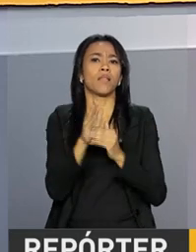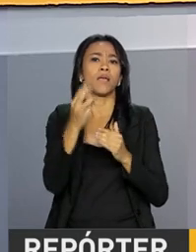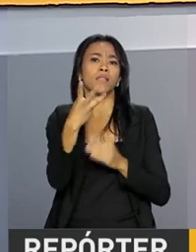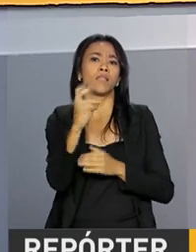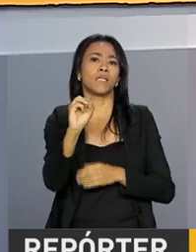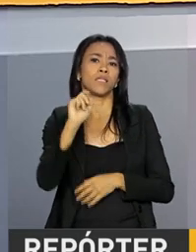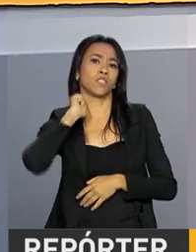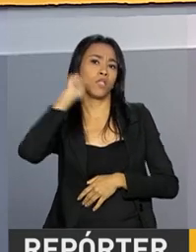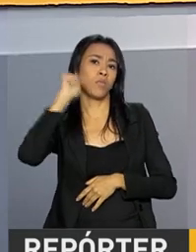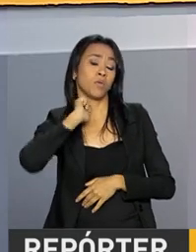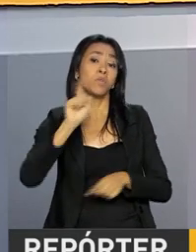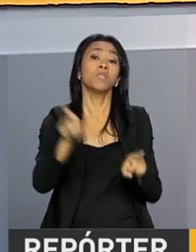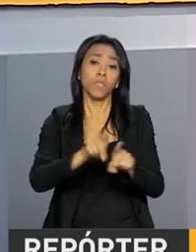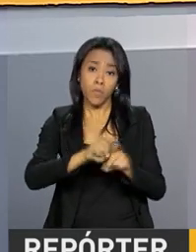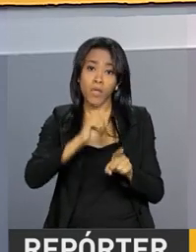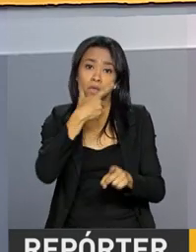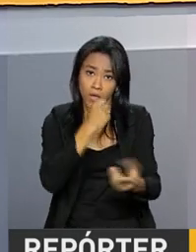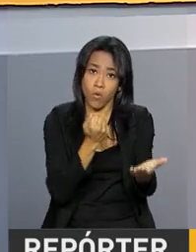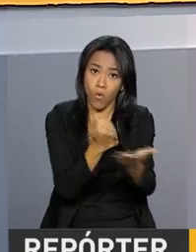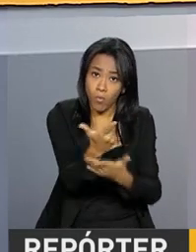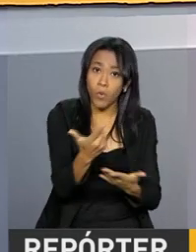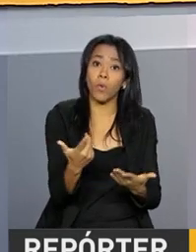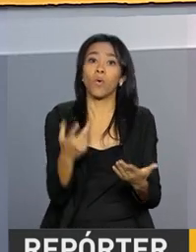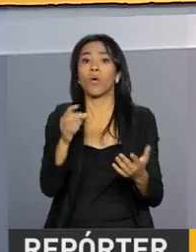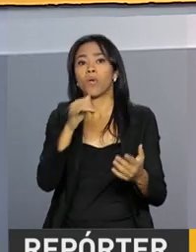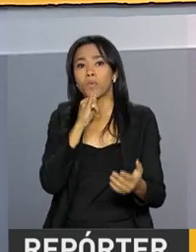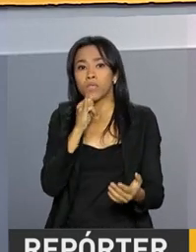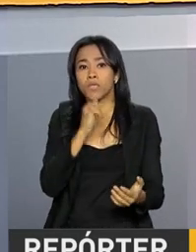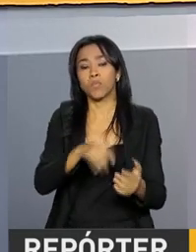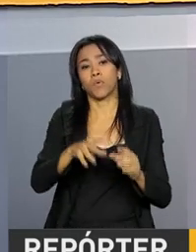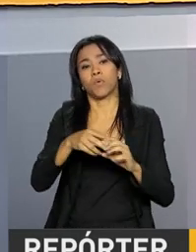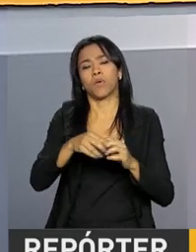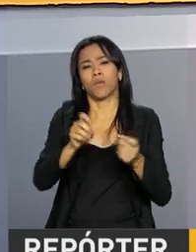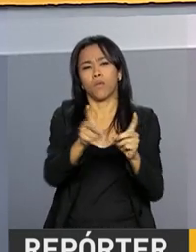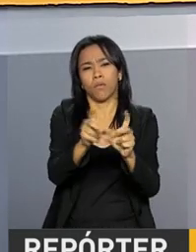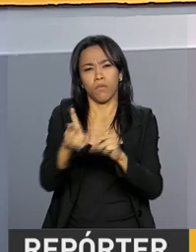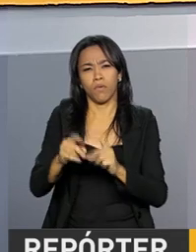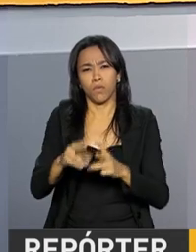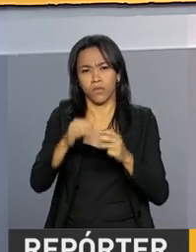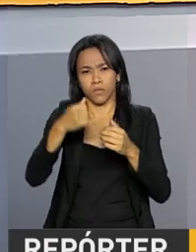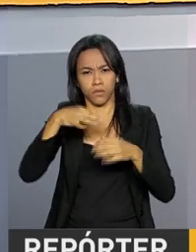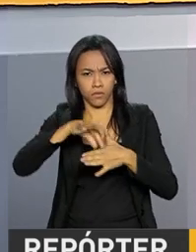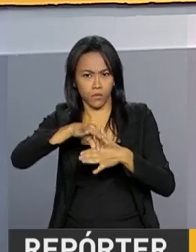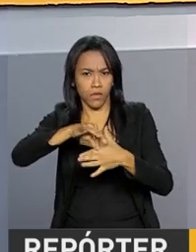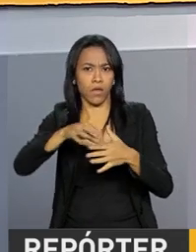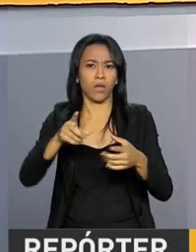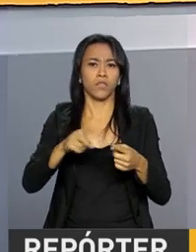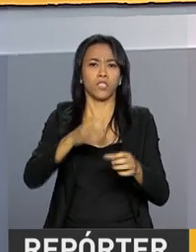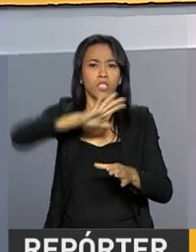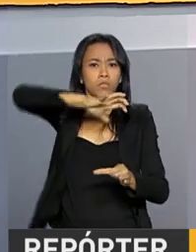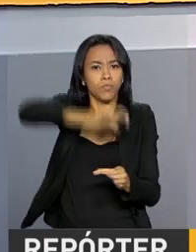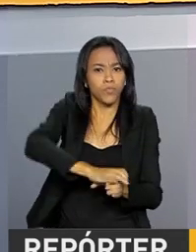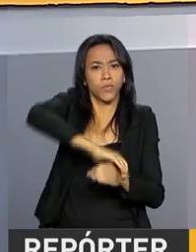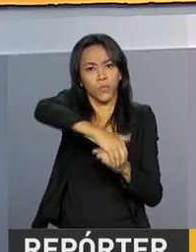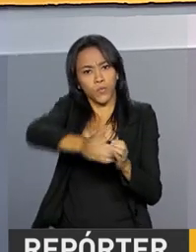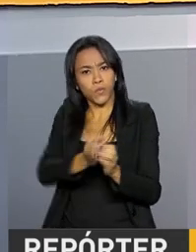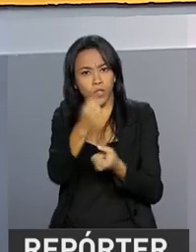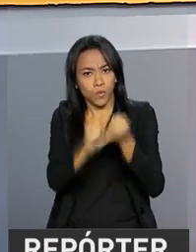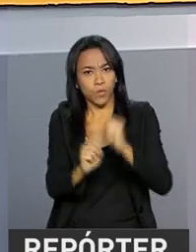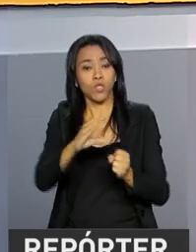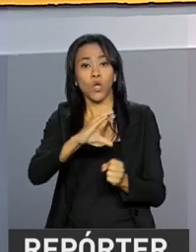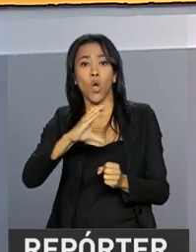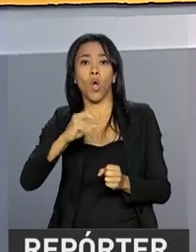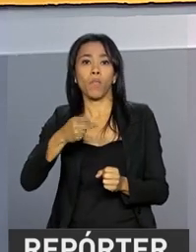e também de quem comprou suas produções como frigoríficos, laticínios e cooperativas. Os interessados devem protocolar a adesão